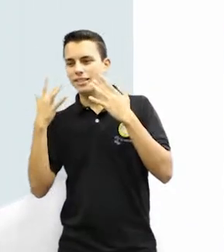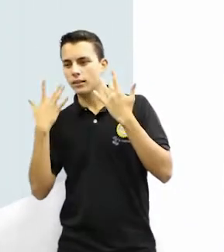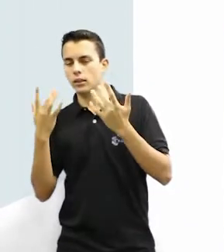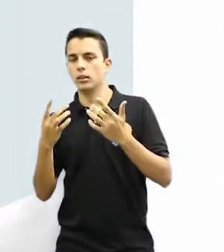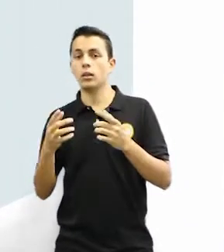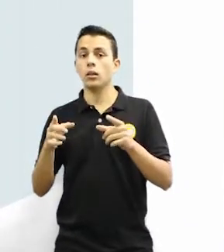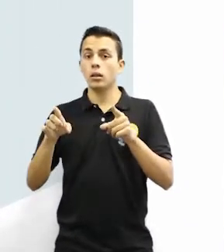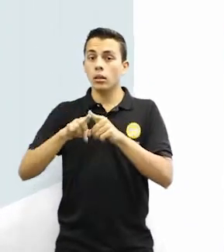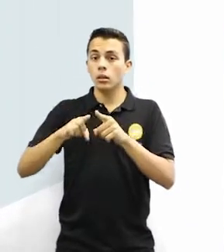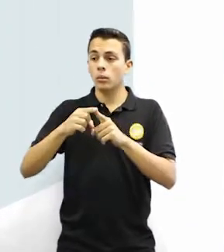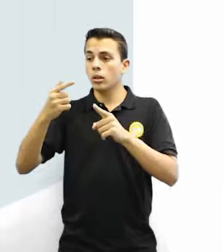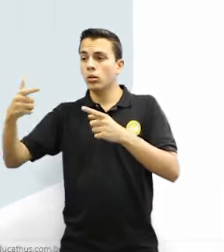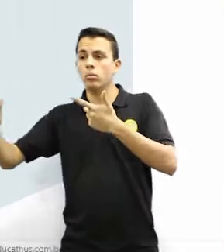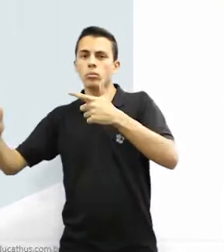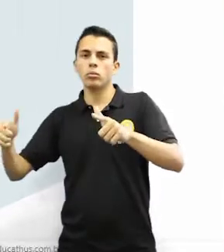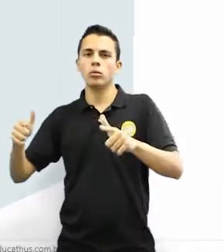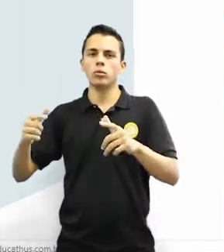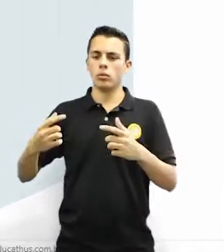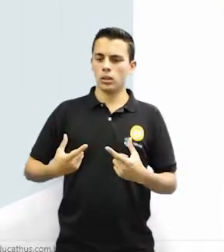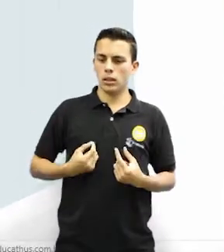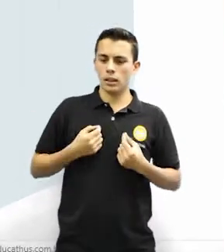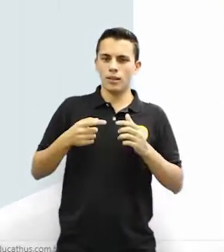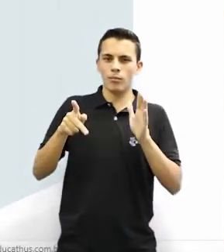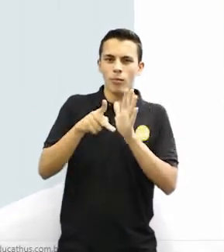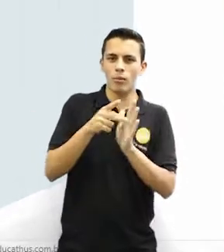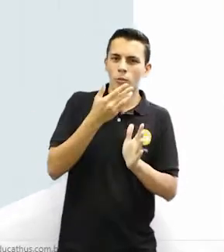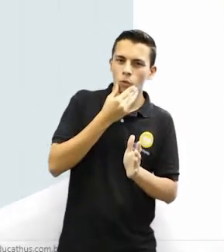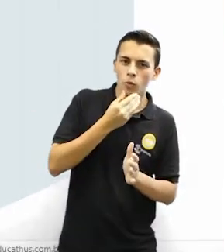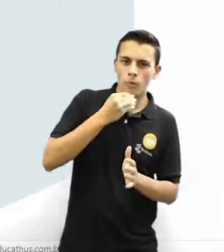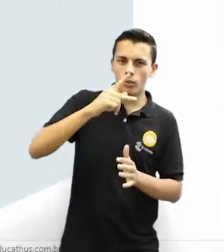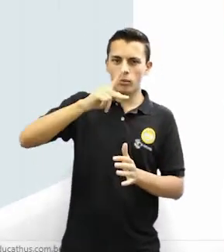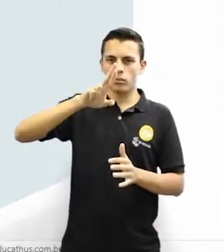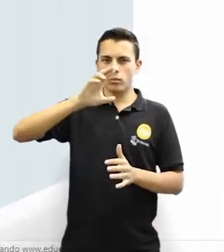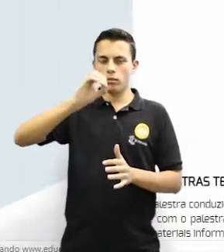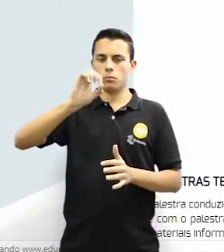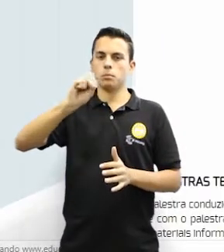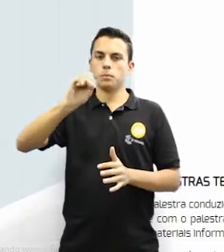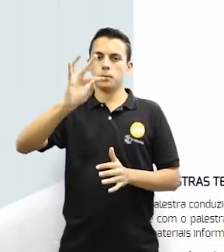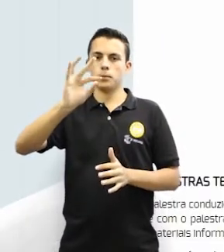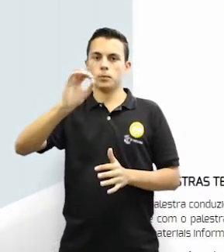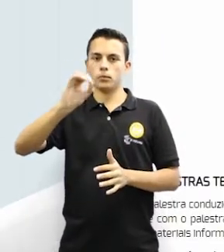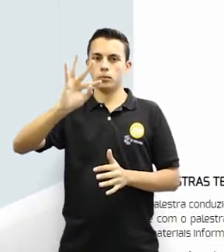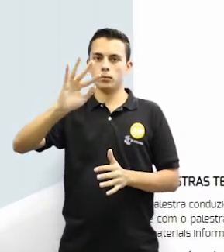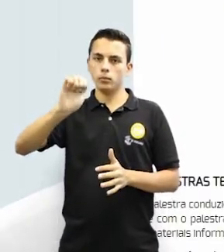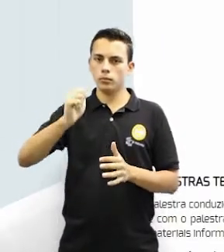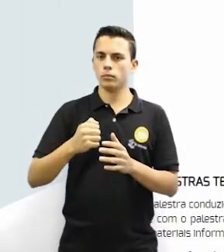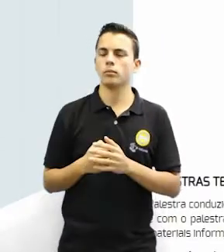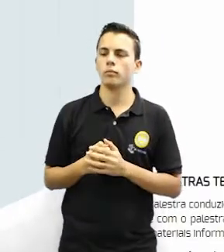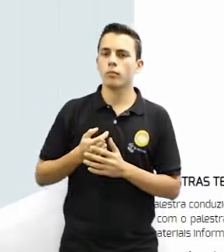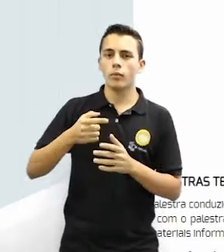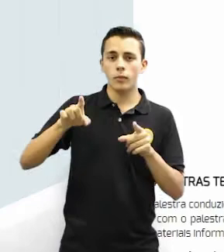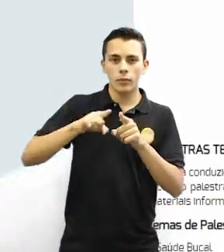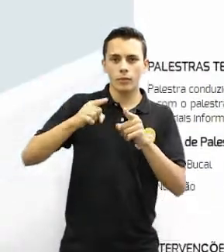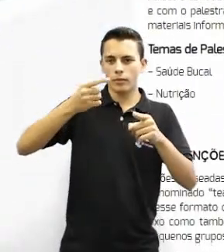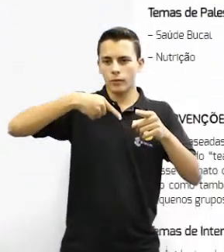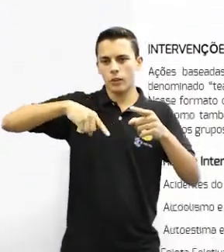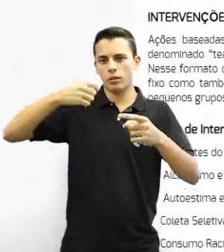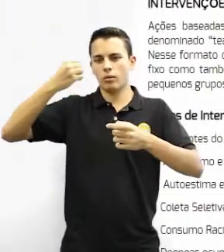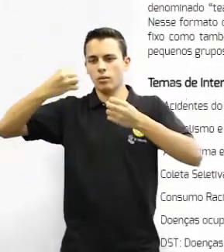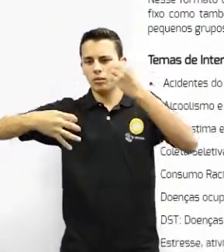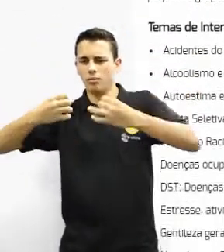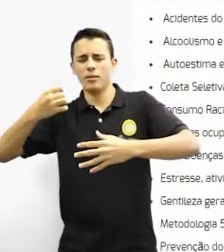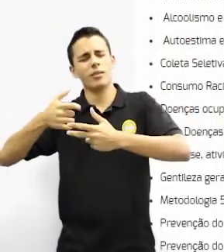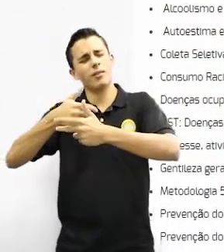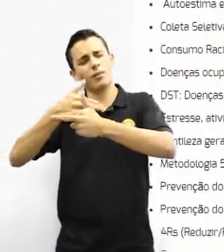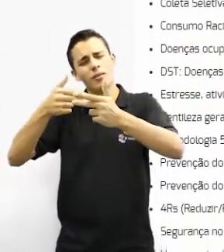que também afeta os homens. A gente câncer de próstata. Criamos essa outra peça. E falamos também de DSTs, é